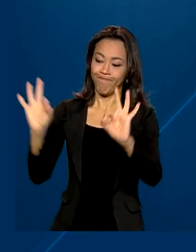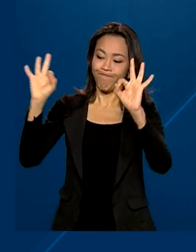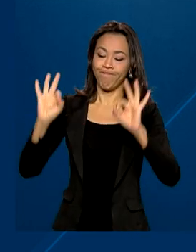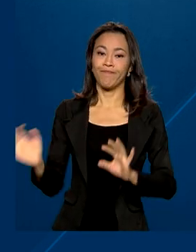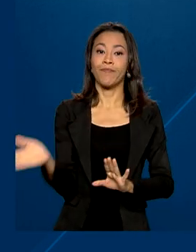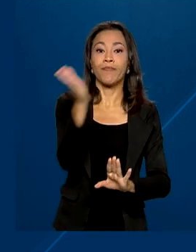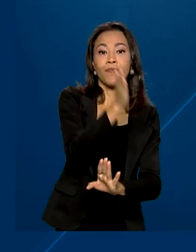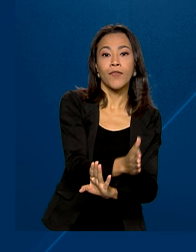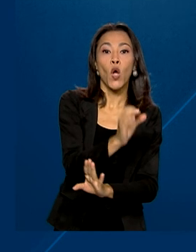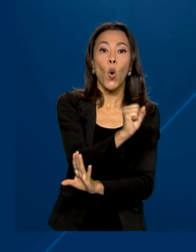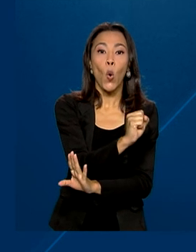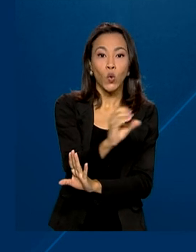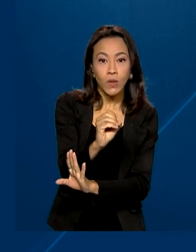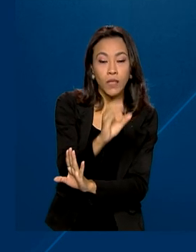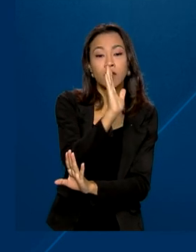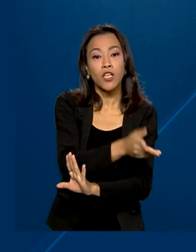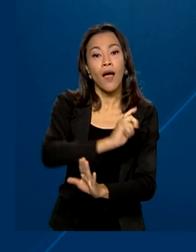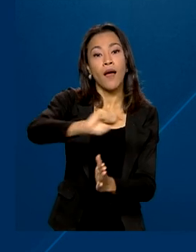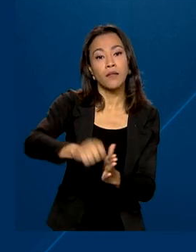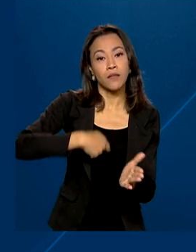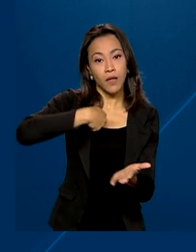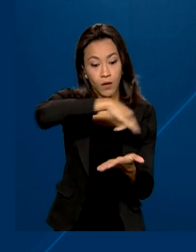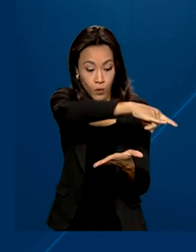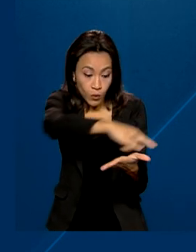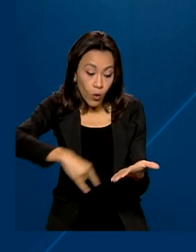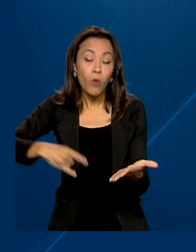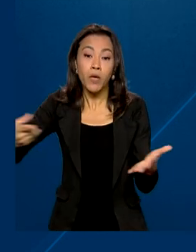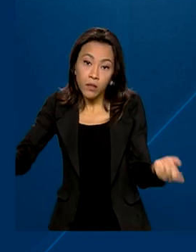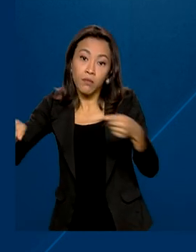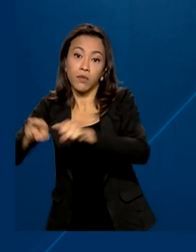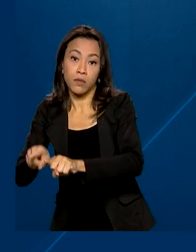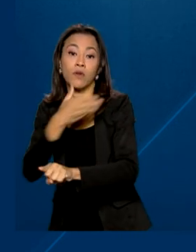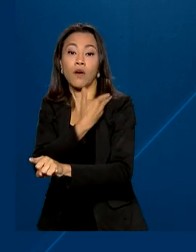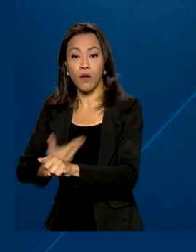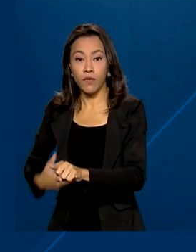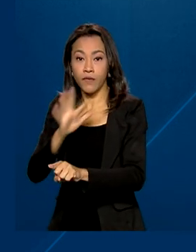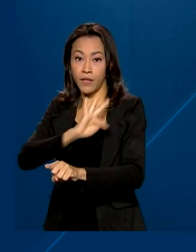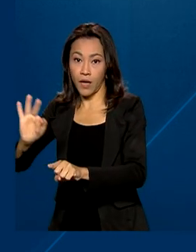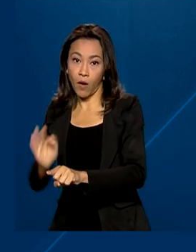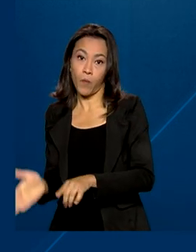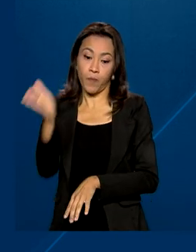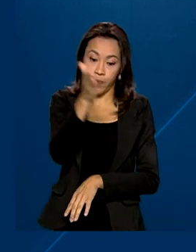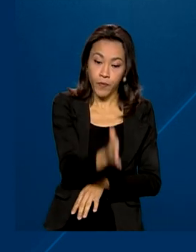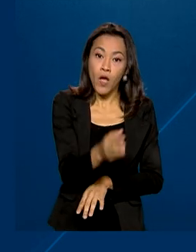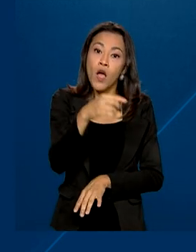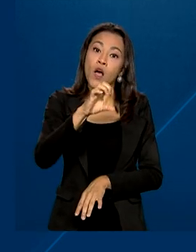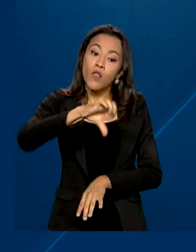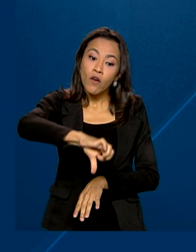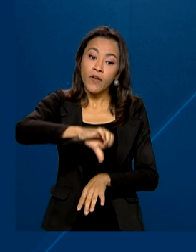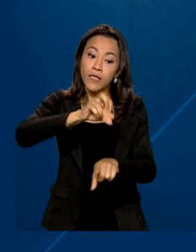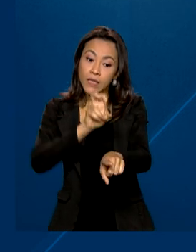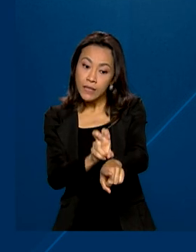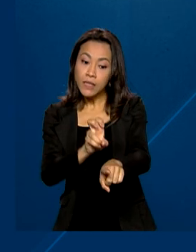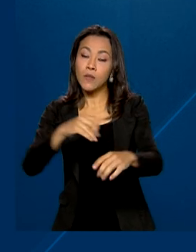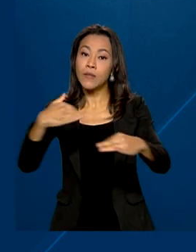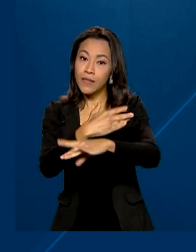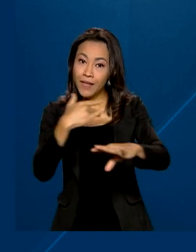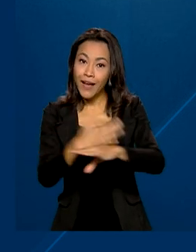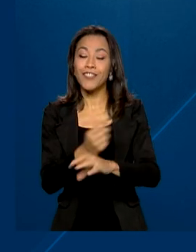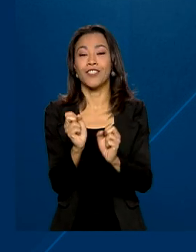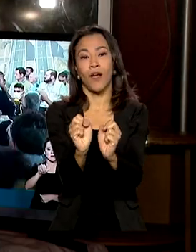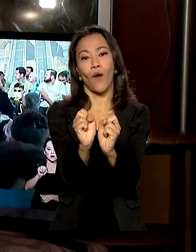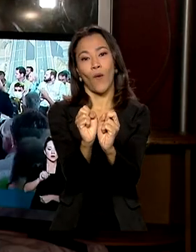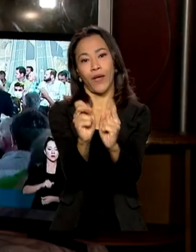800 já assinaram o documento de implantação com o governo federal. Em 95 cidades, o sinal digital já está